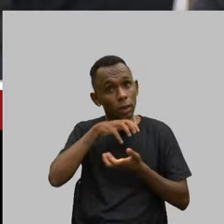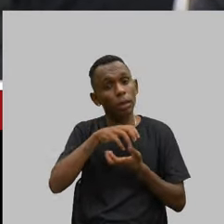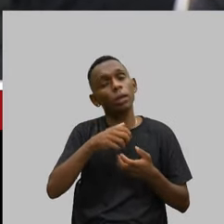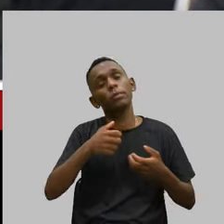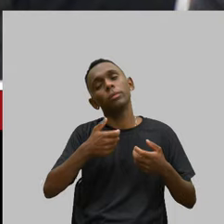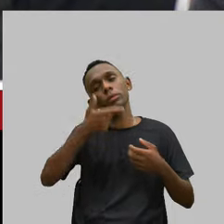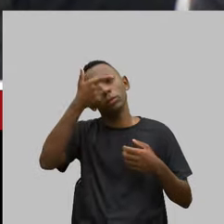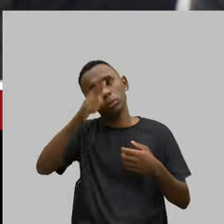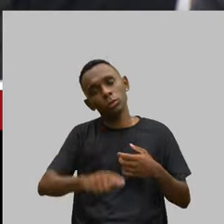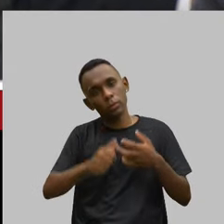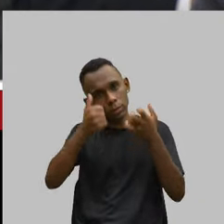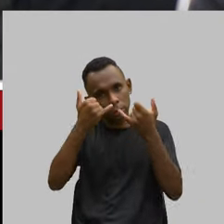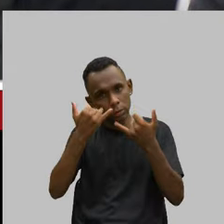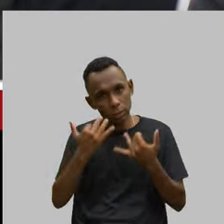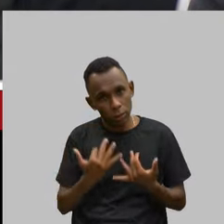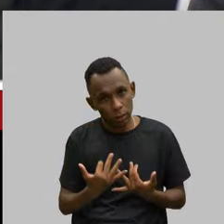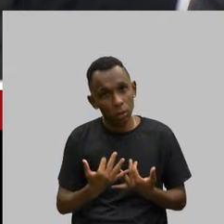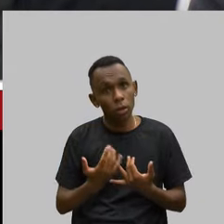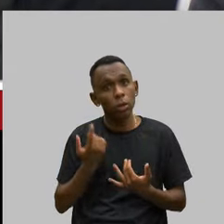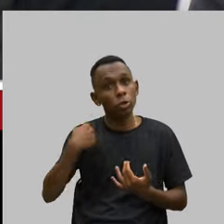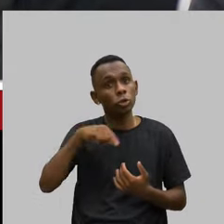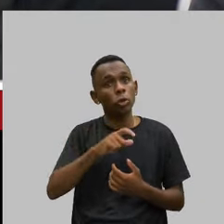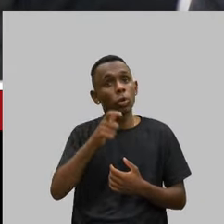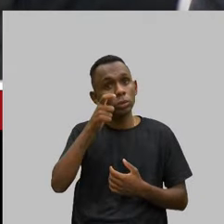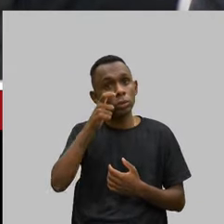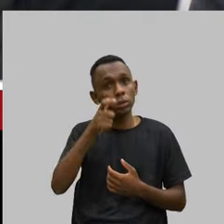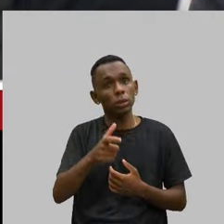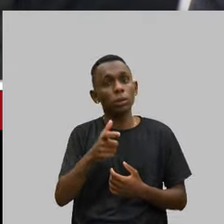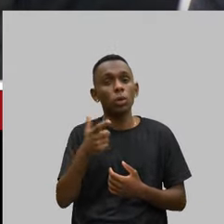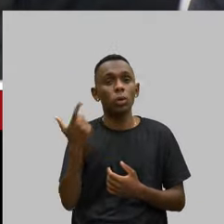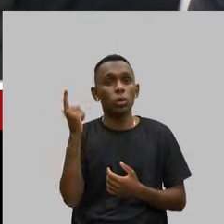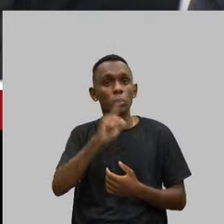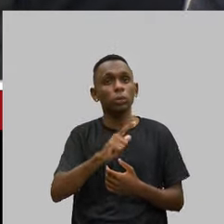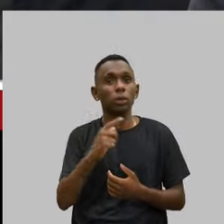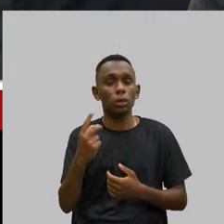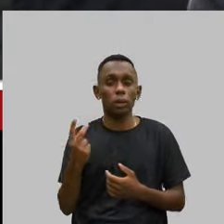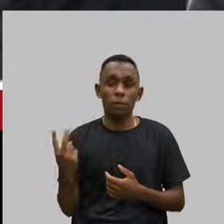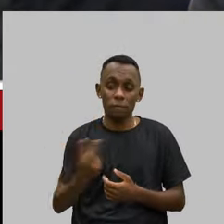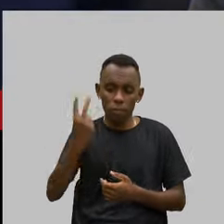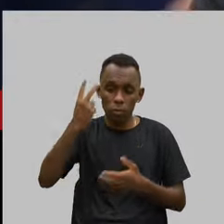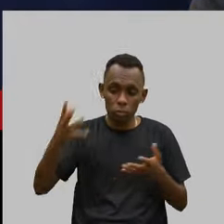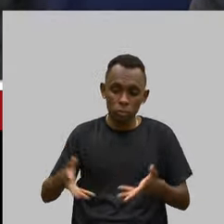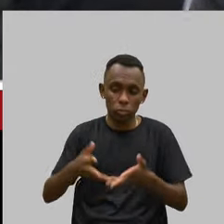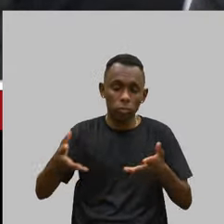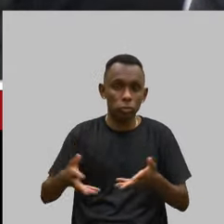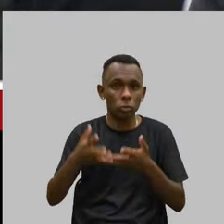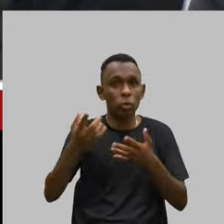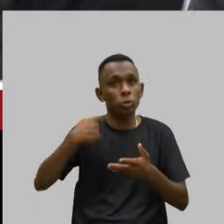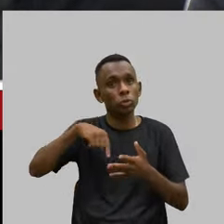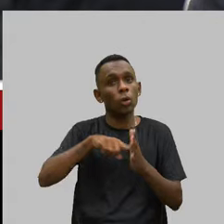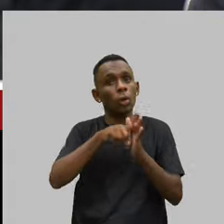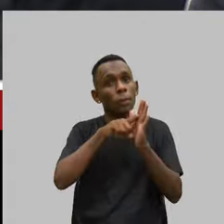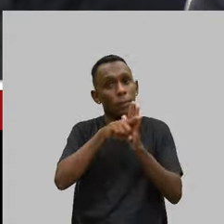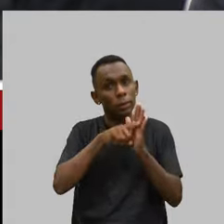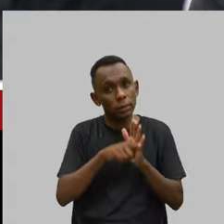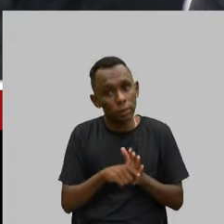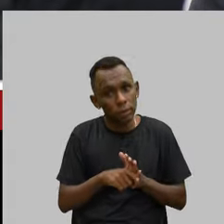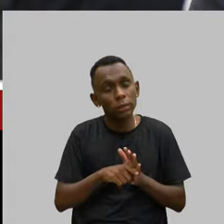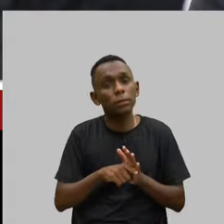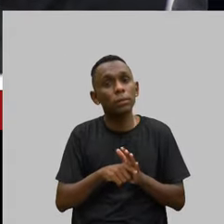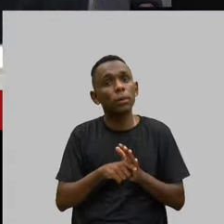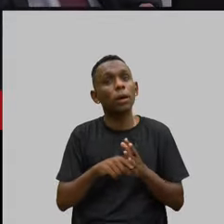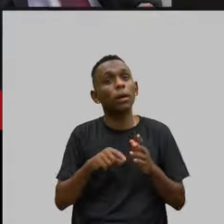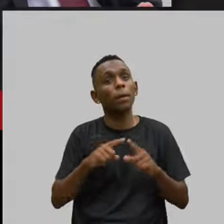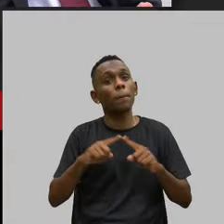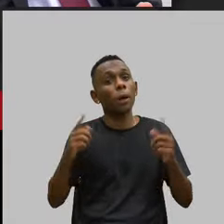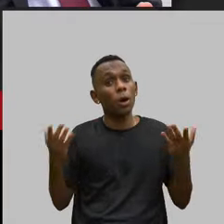é é do é é do nosso maior interesse em conseguir valorizar essa carreira a gente faz constantes estudos Mas de fato hoje com